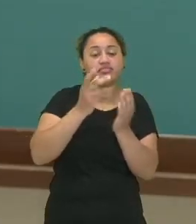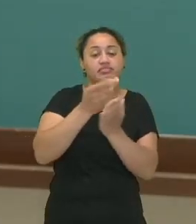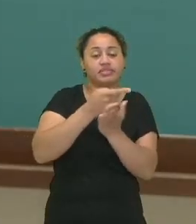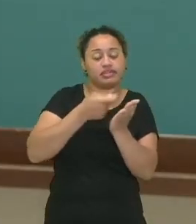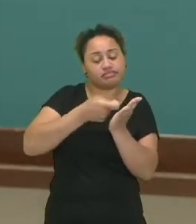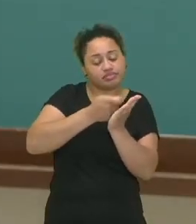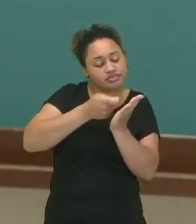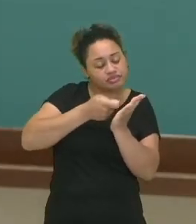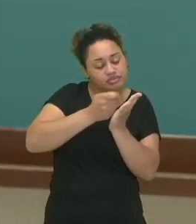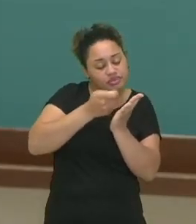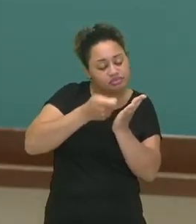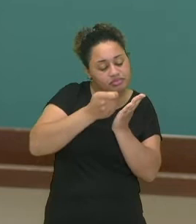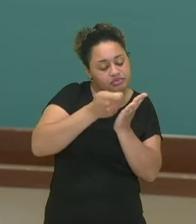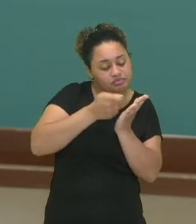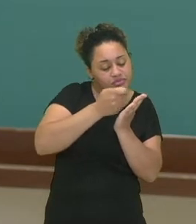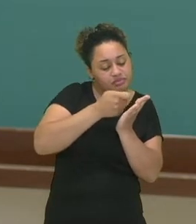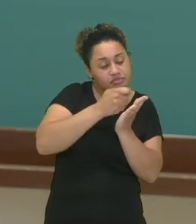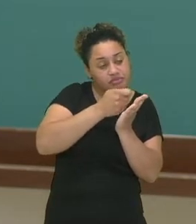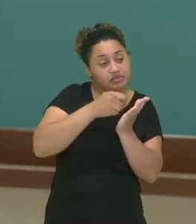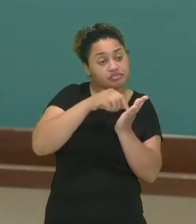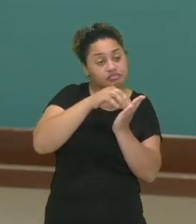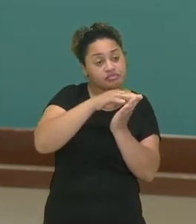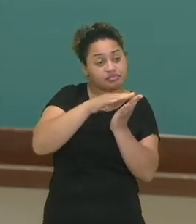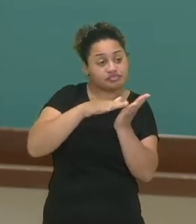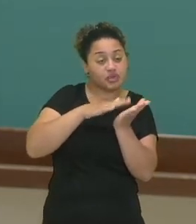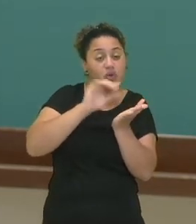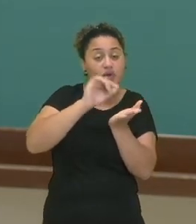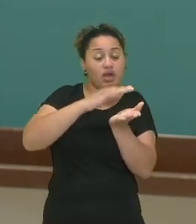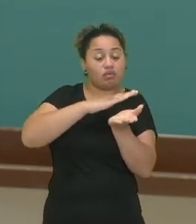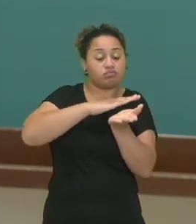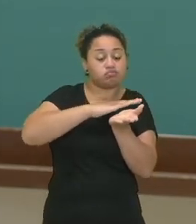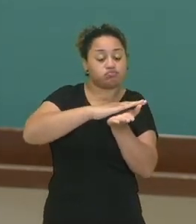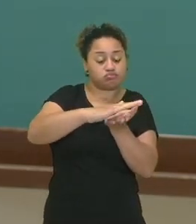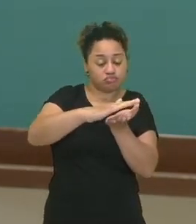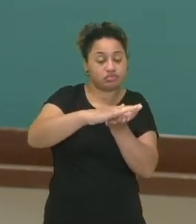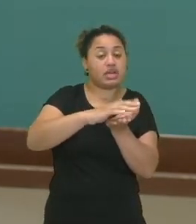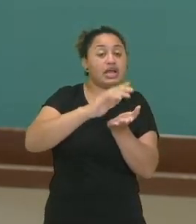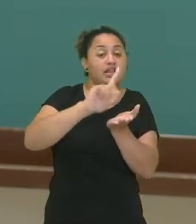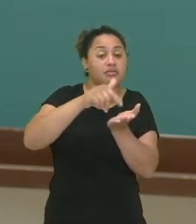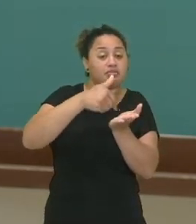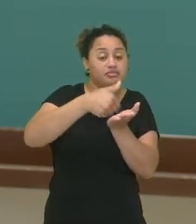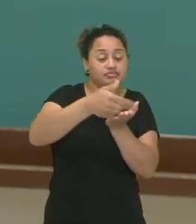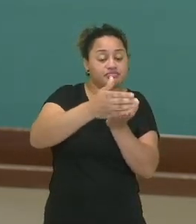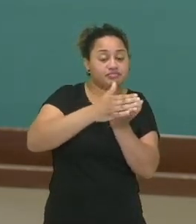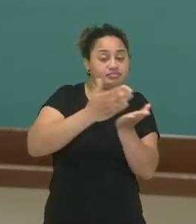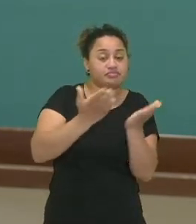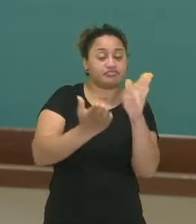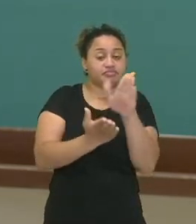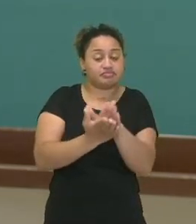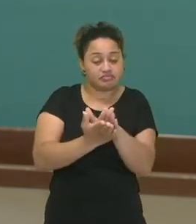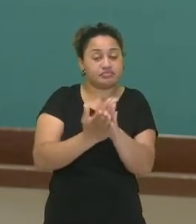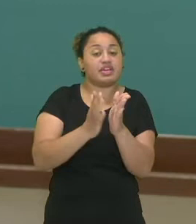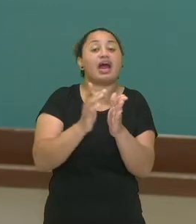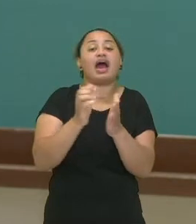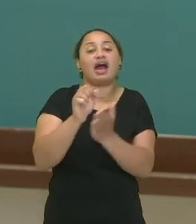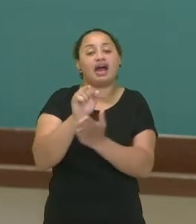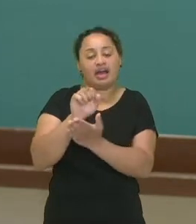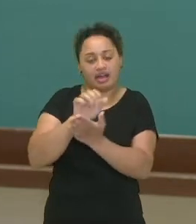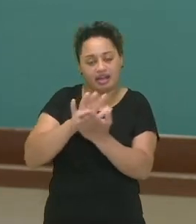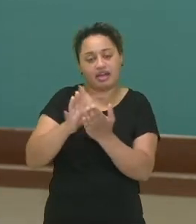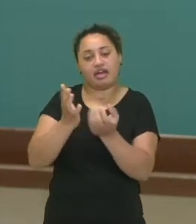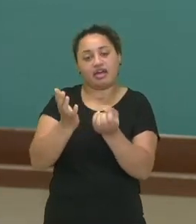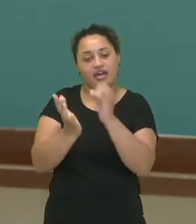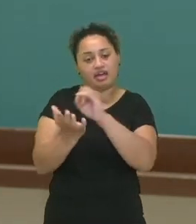tirando pedacinhos para que essa parte elevada, a hora que você passar a tinta e carimbar no papel, é essa parte elevada que